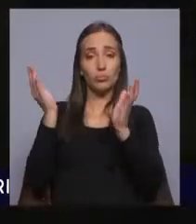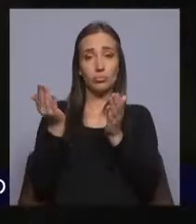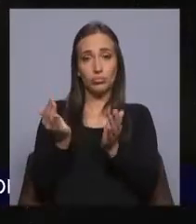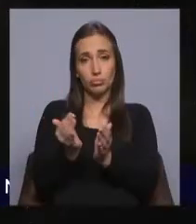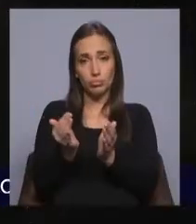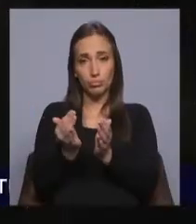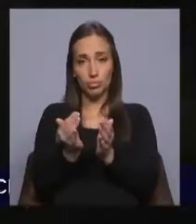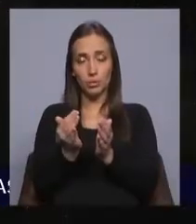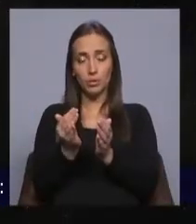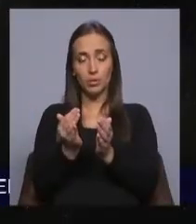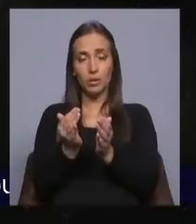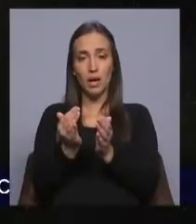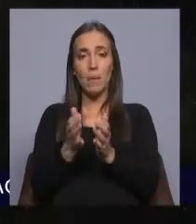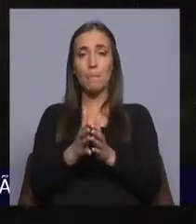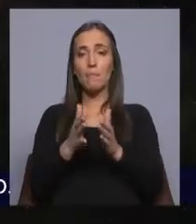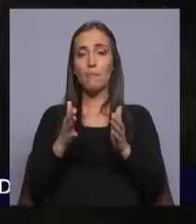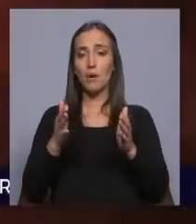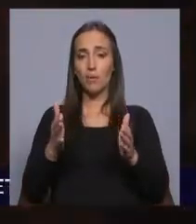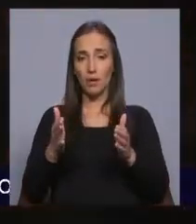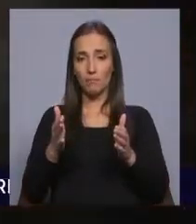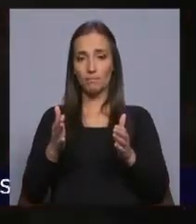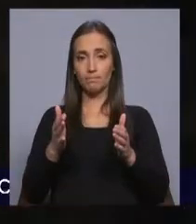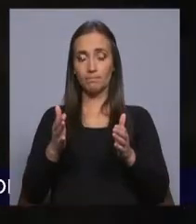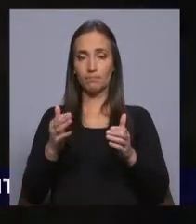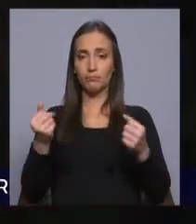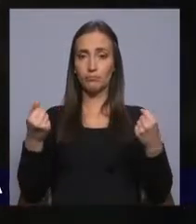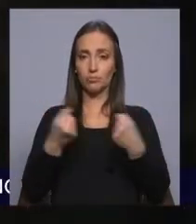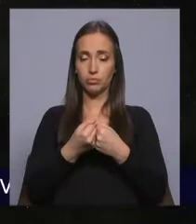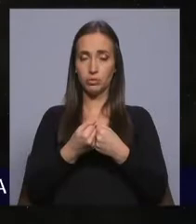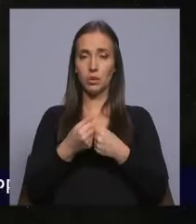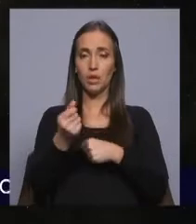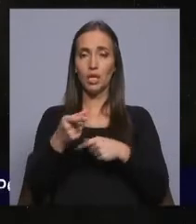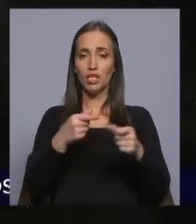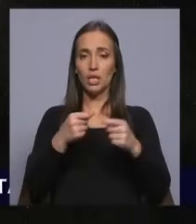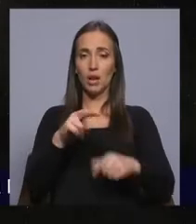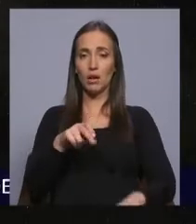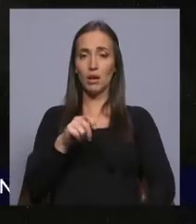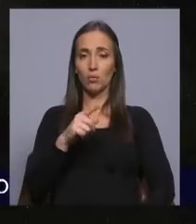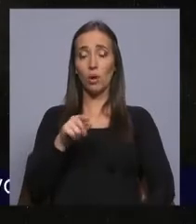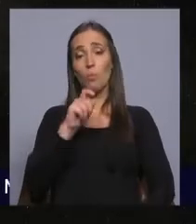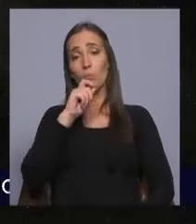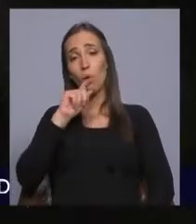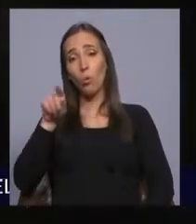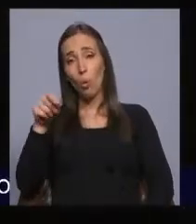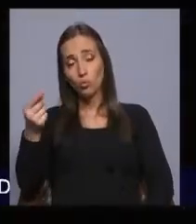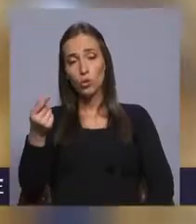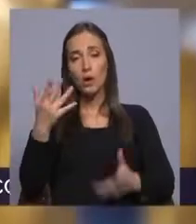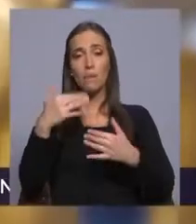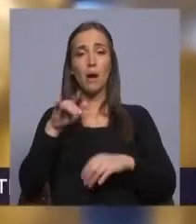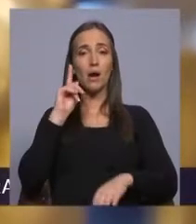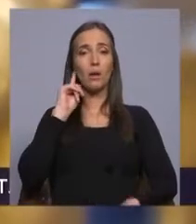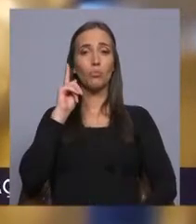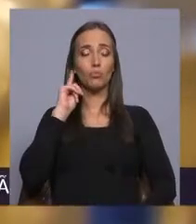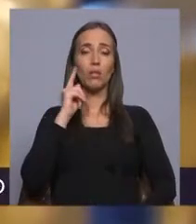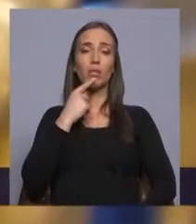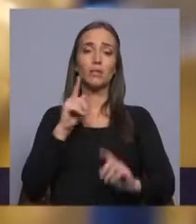próprio universo. E a grande maioria, precisamente no choque de estrelas de neutrões. Pode haver outras fontes, mas foi sobretudo em,